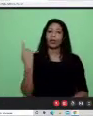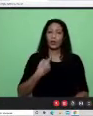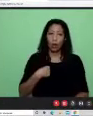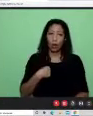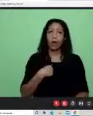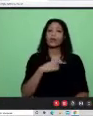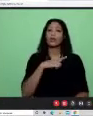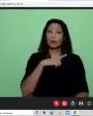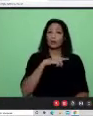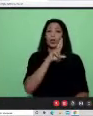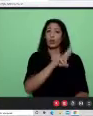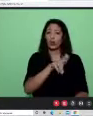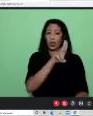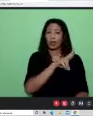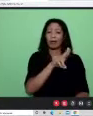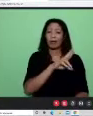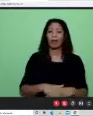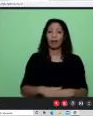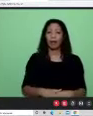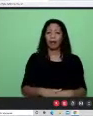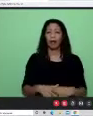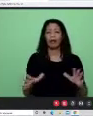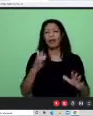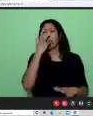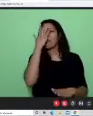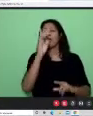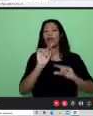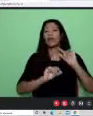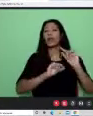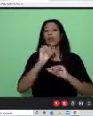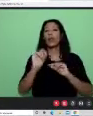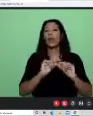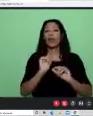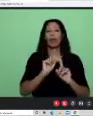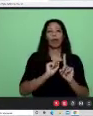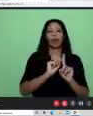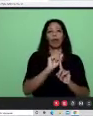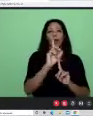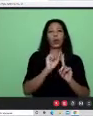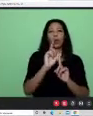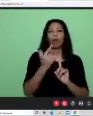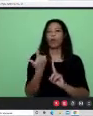Muito pelo contrário, é muito mais fácil locar um outro prédio.